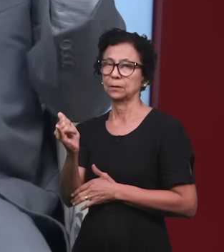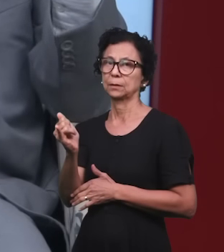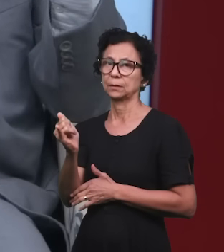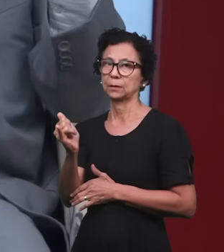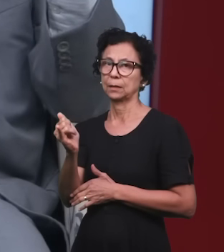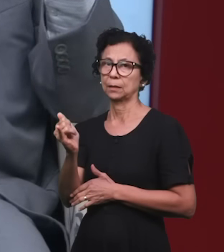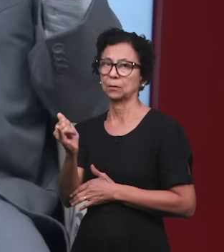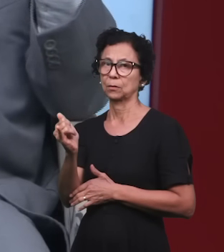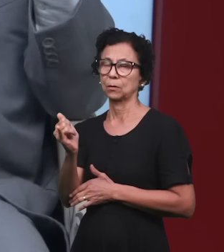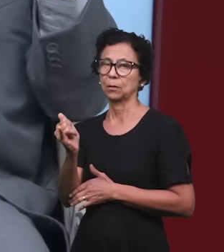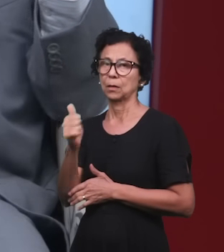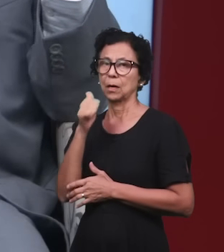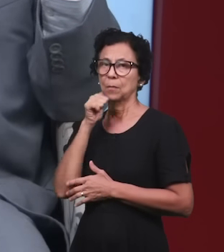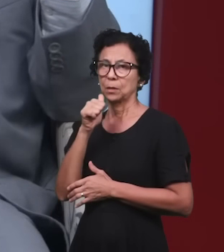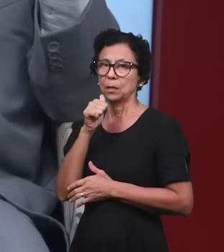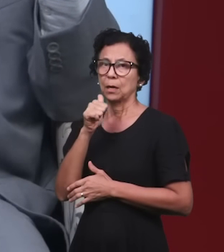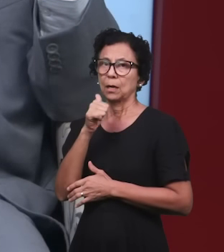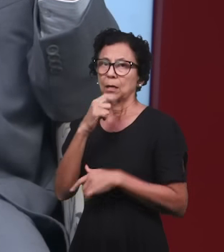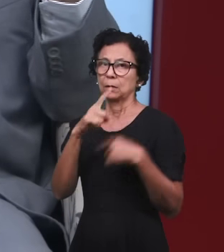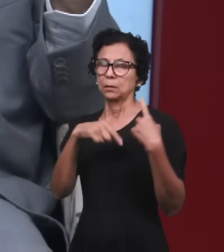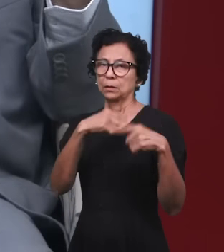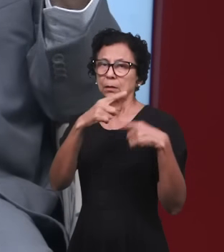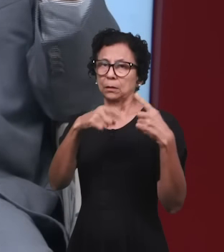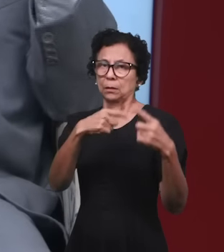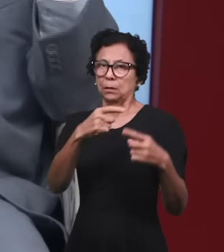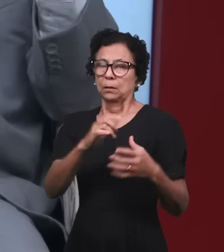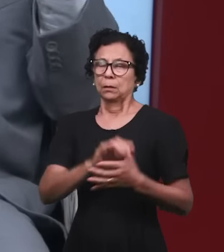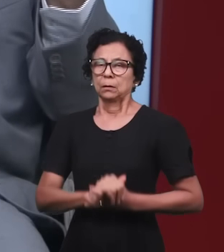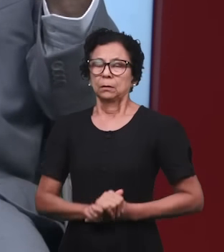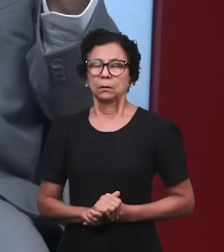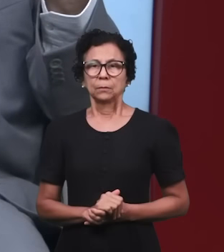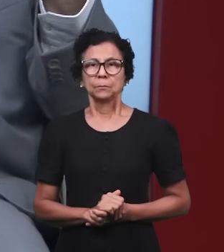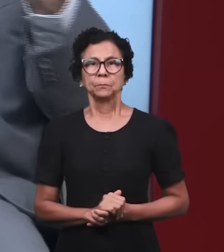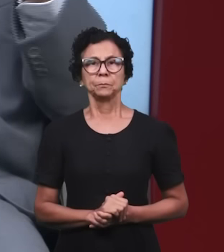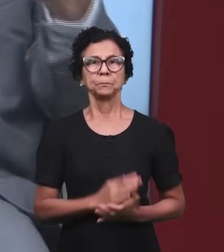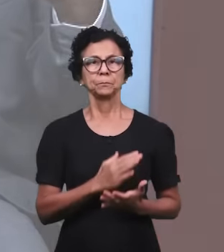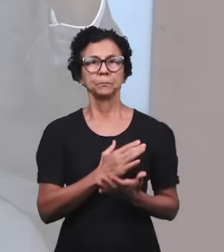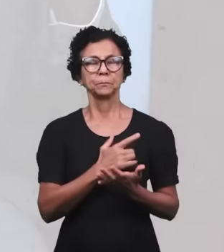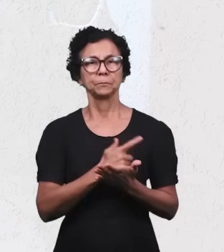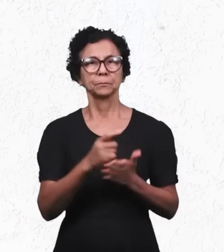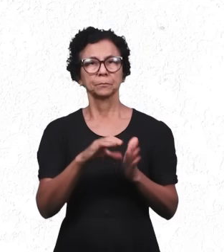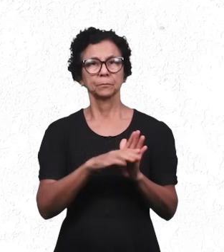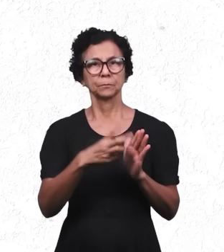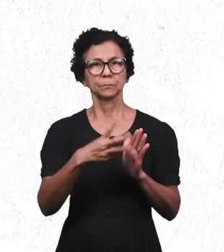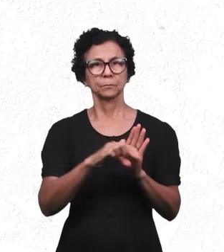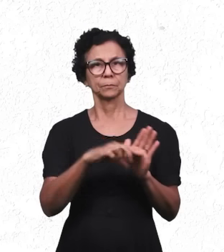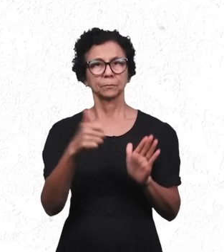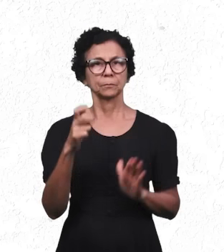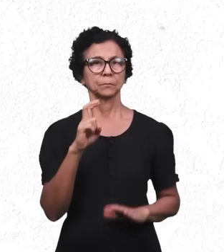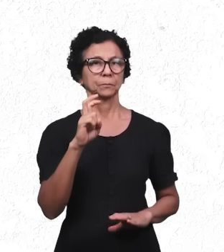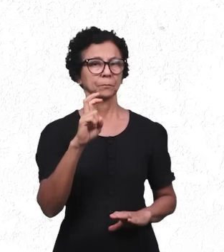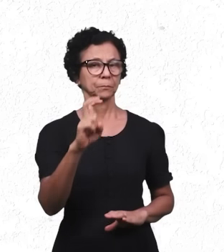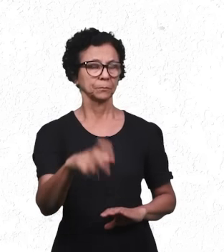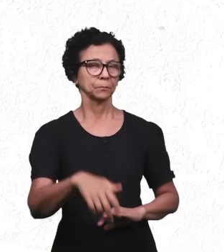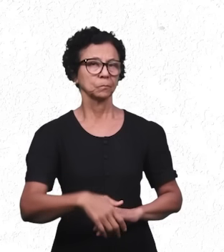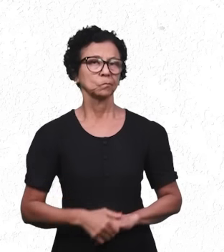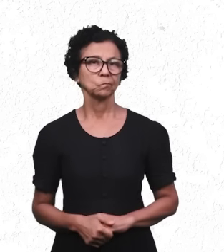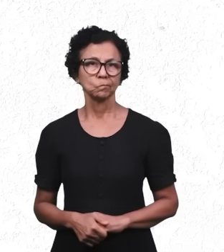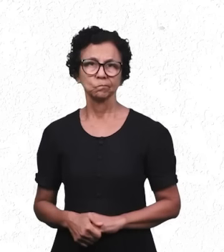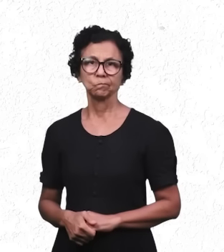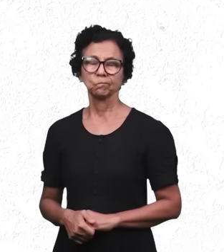mulher. O texto bíblico em Gênesis 3,15 fala assim: porém